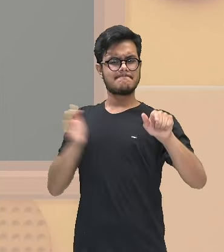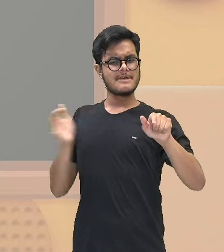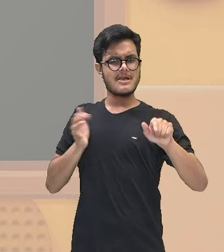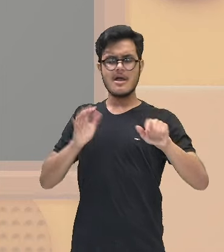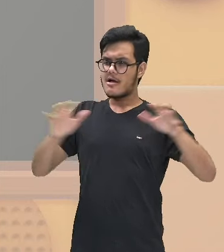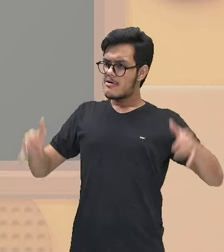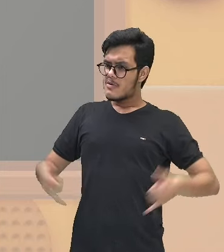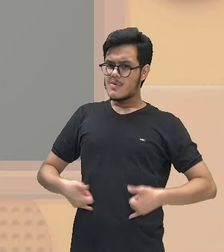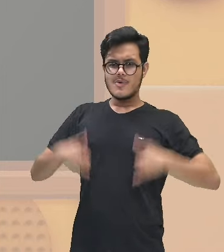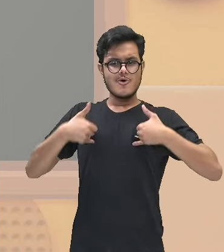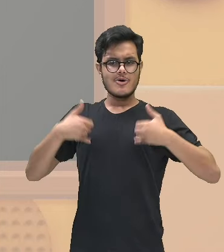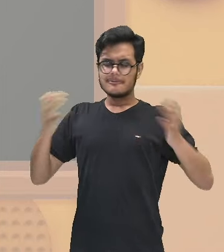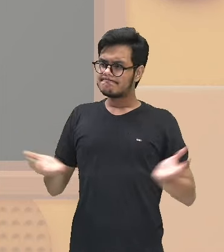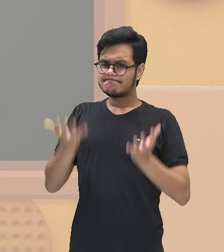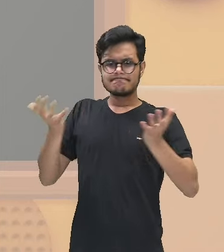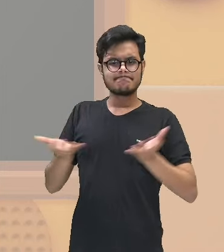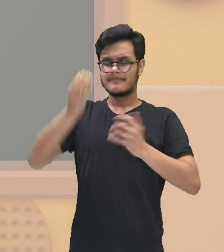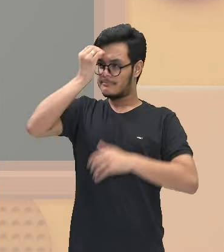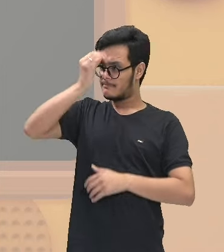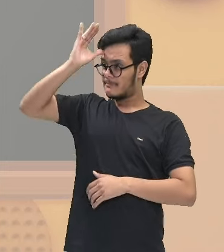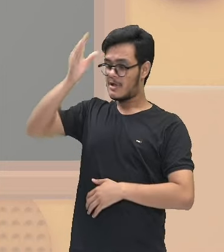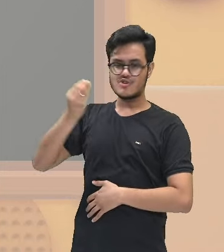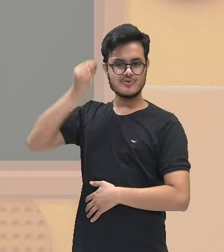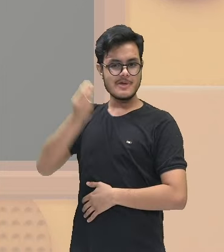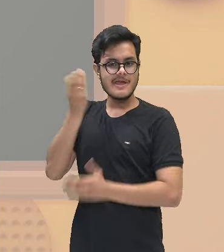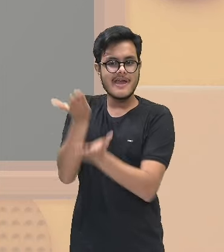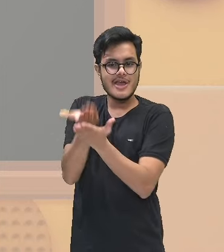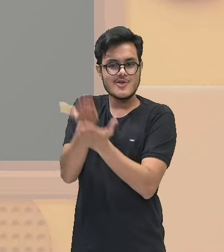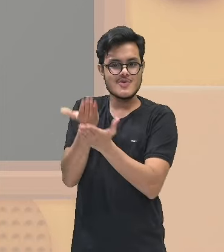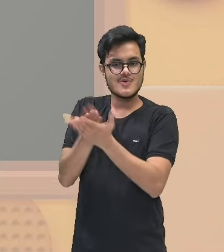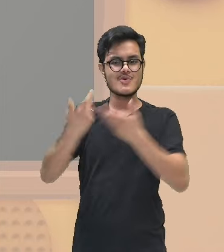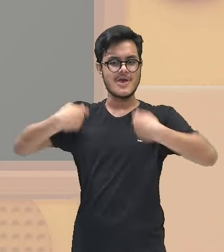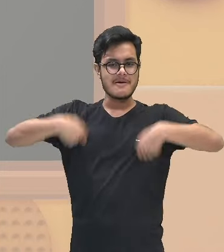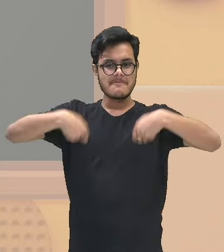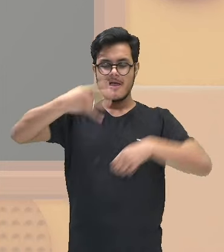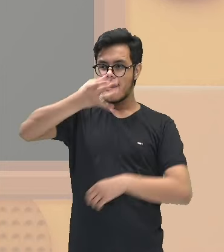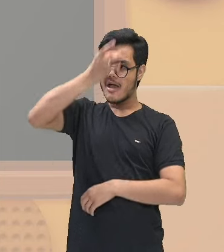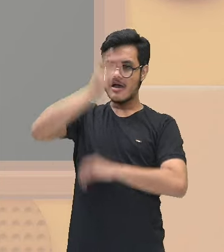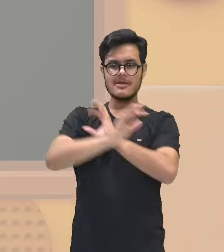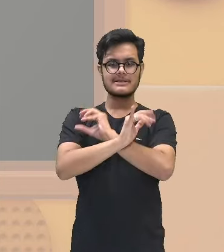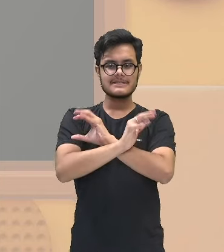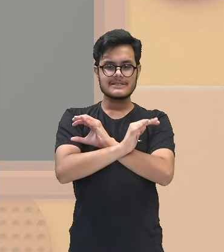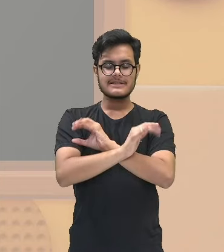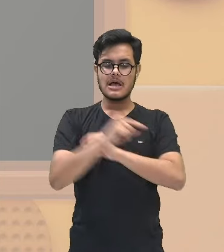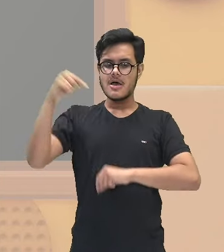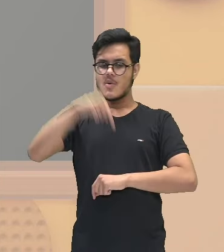entusiasmadas e otimistas pela busca de conhecimento, fazendo com que essas cidades elas acabem ali